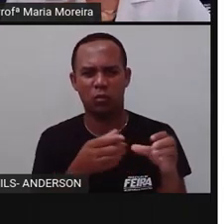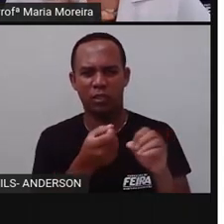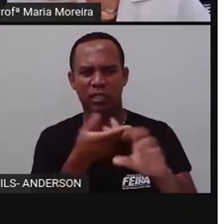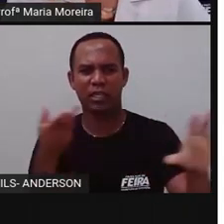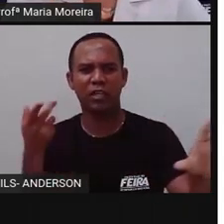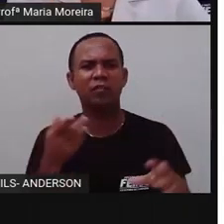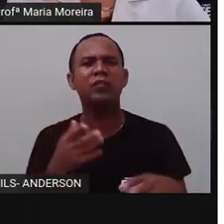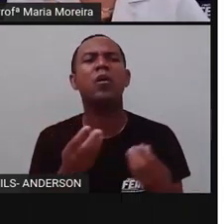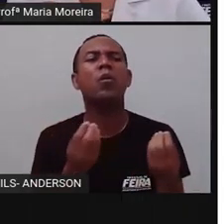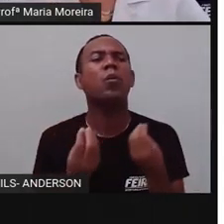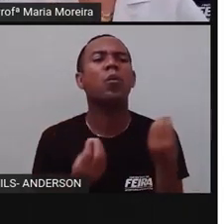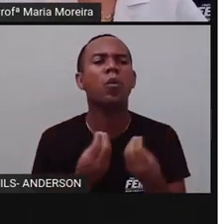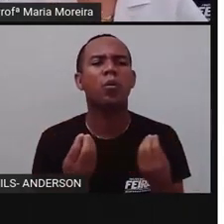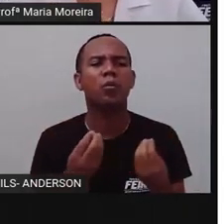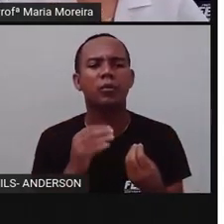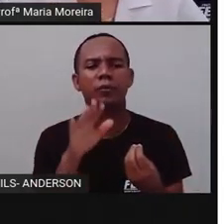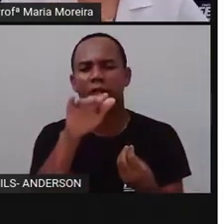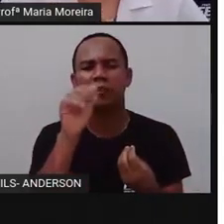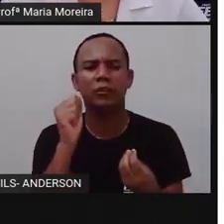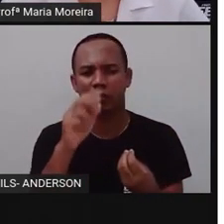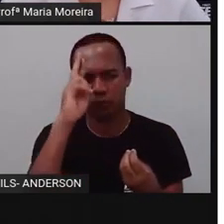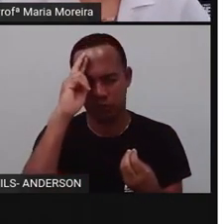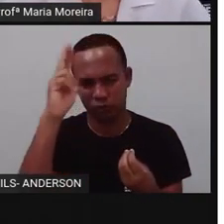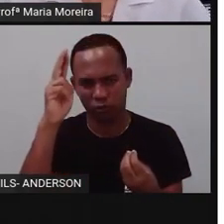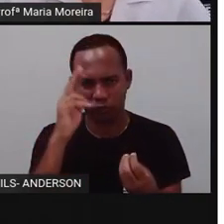chefe resolver o assunto.